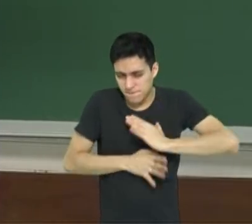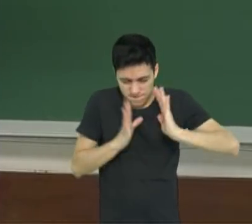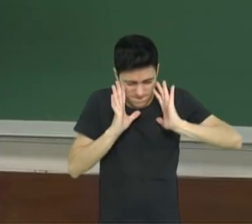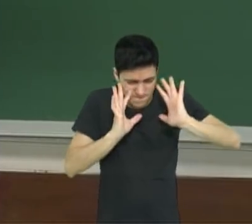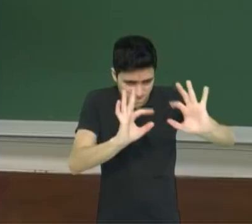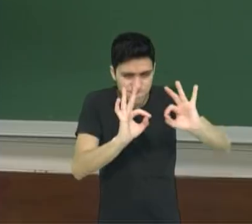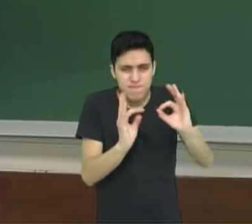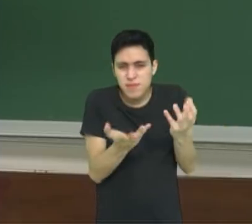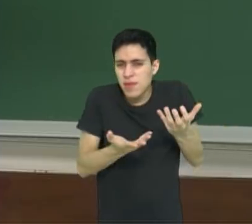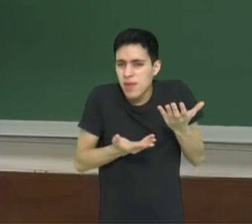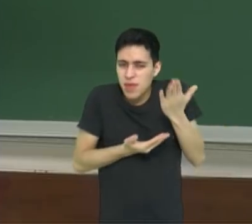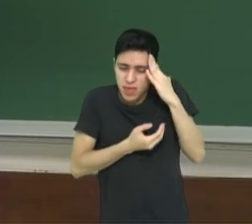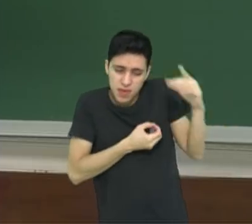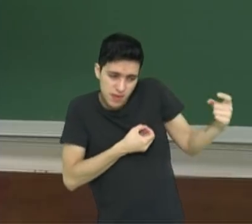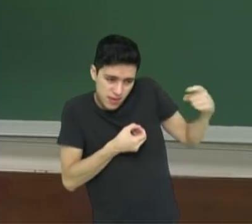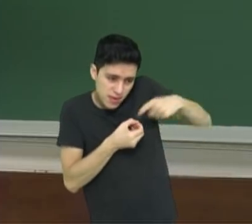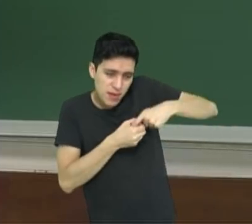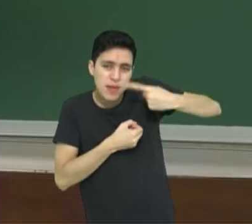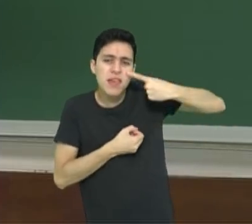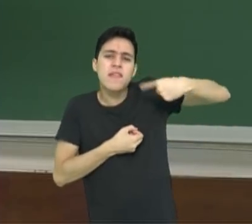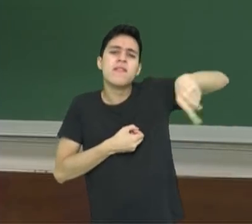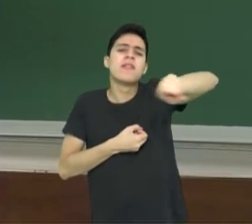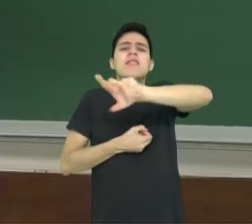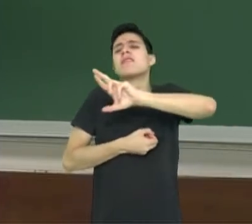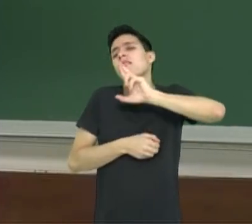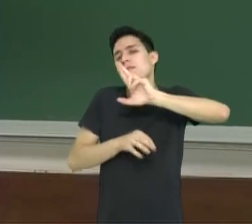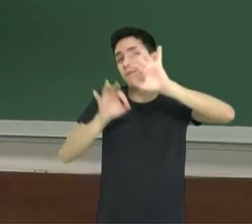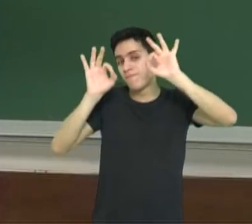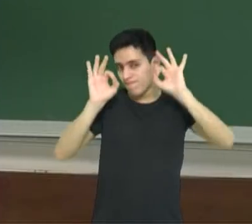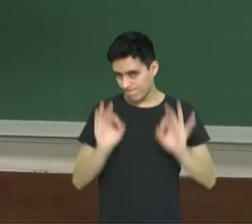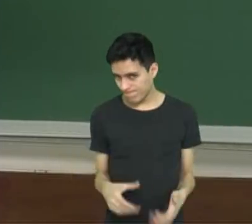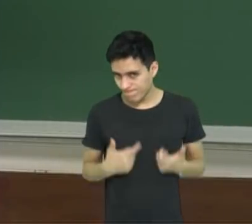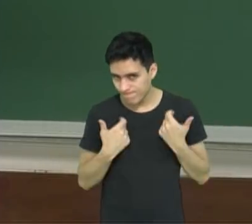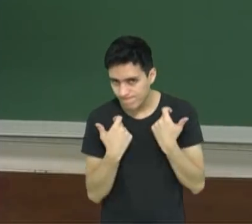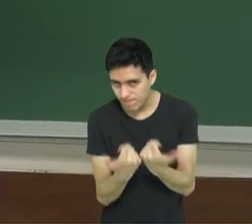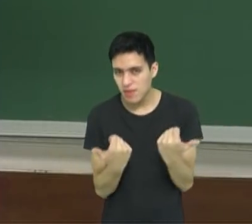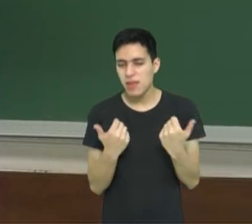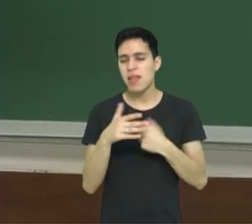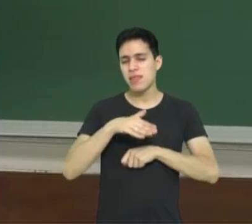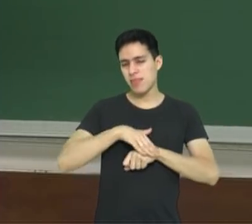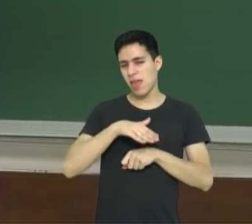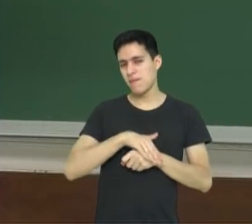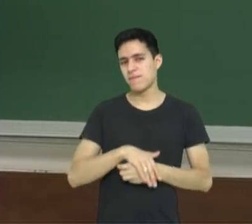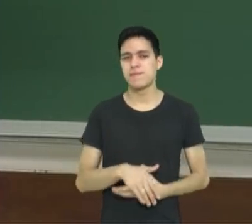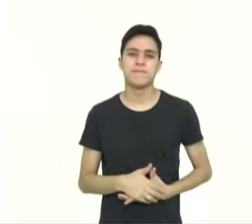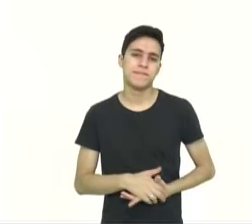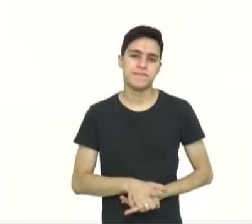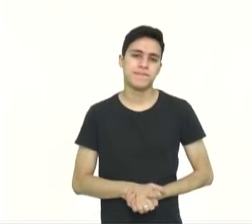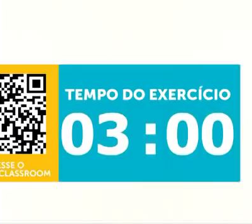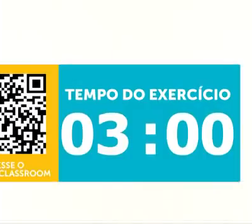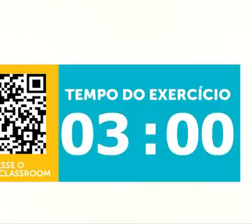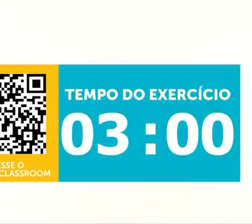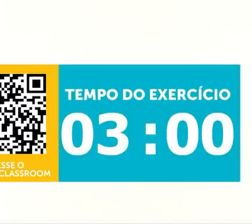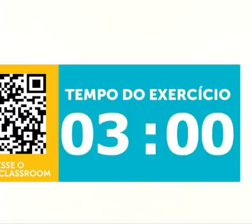atenção, que eu quero voltar e quero ver a resposta que você tenha acertado, ok? Então, um tempinho para você.